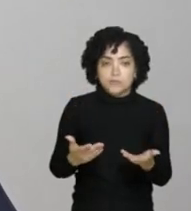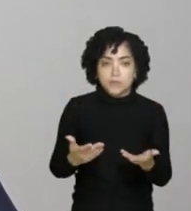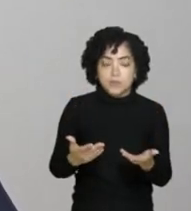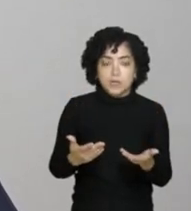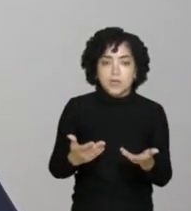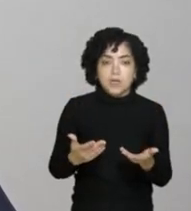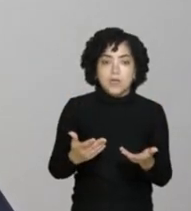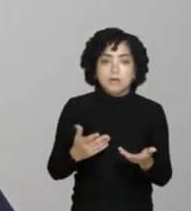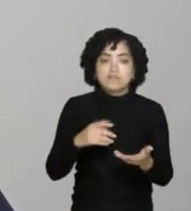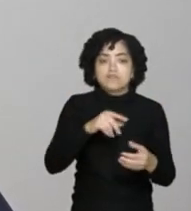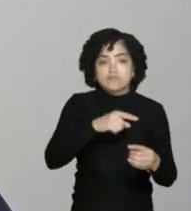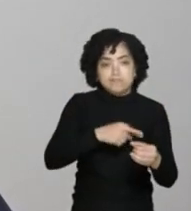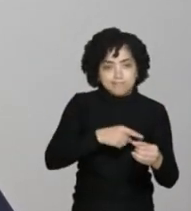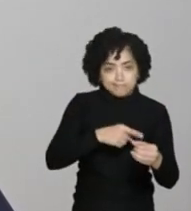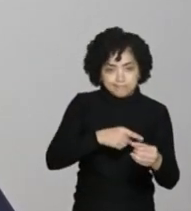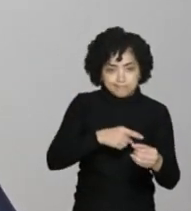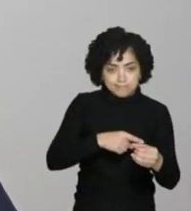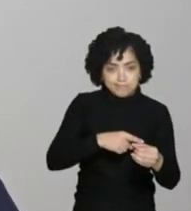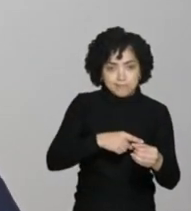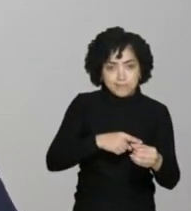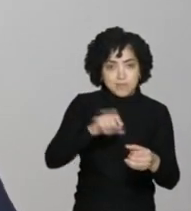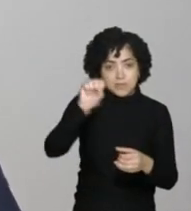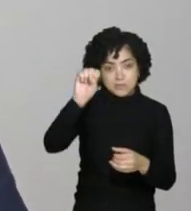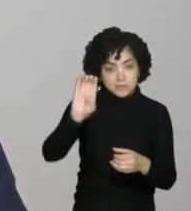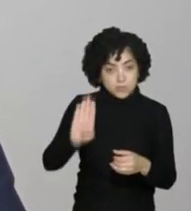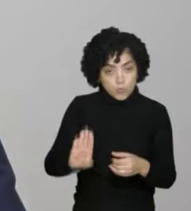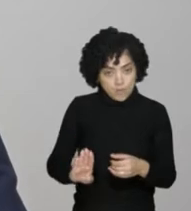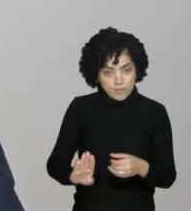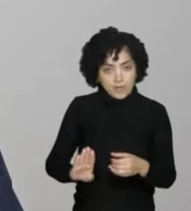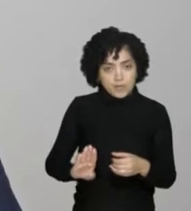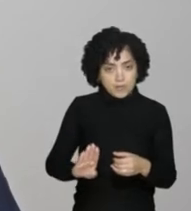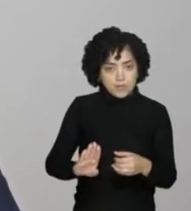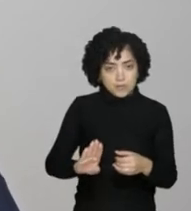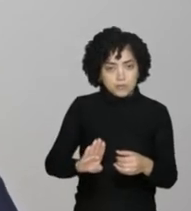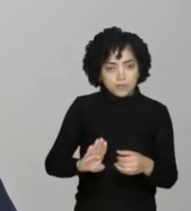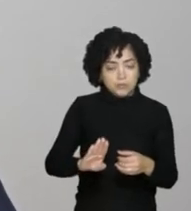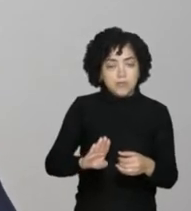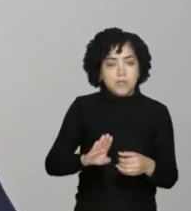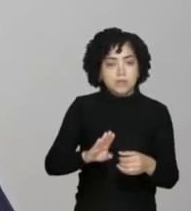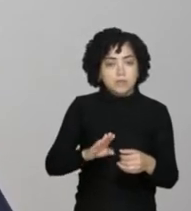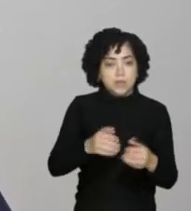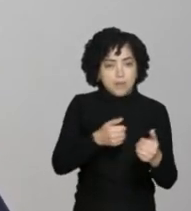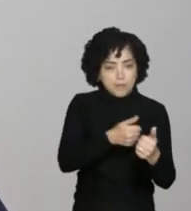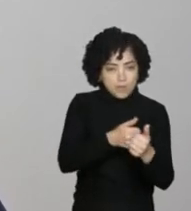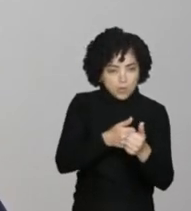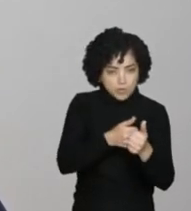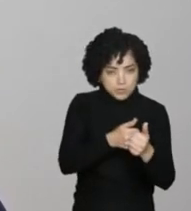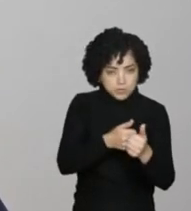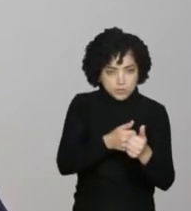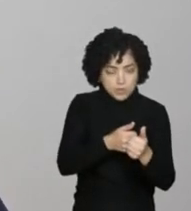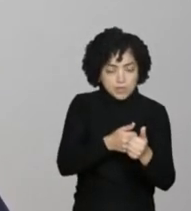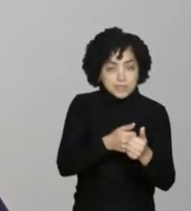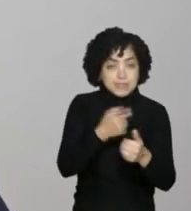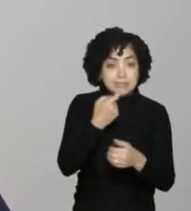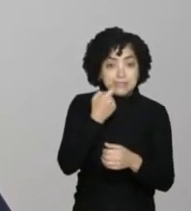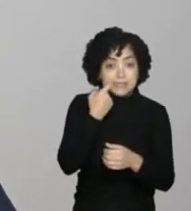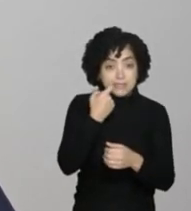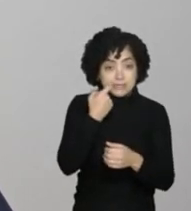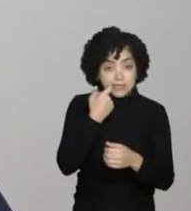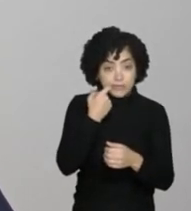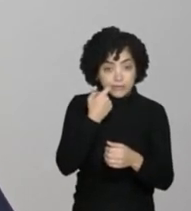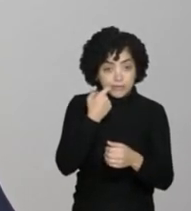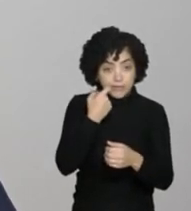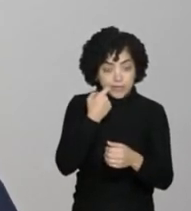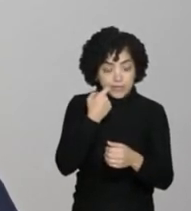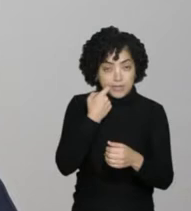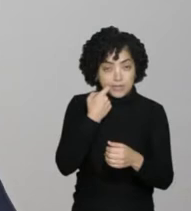situação lá no município de São Bento, Campo Alegre, Renegrinho, enfim, da região, que na próxima sexta-feira o presidente